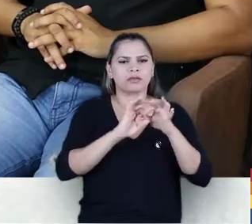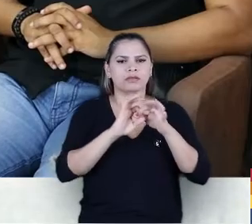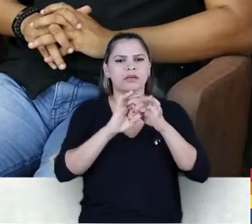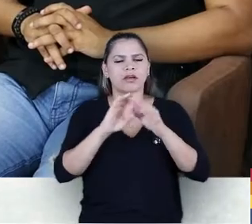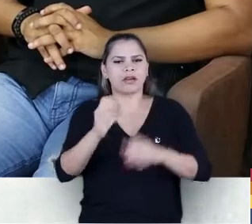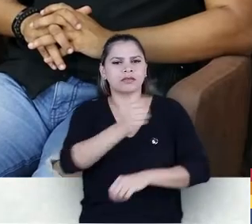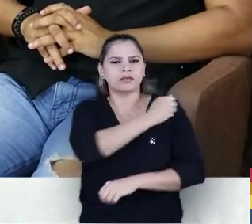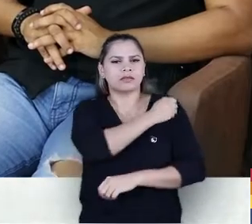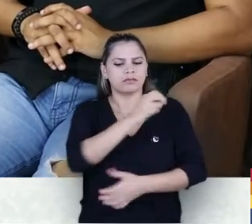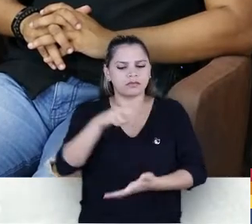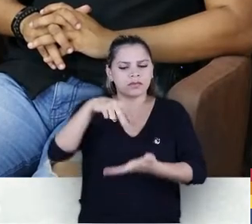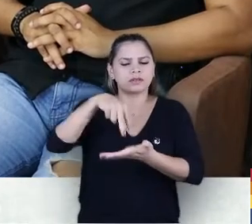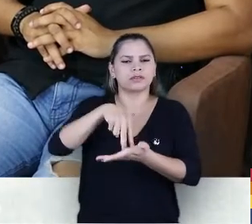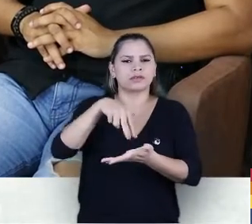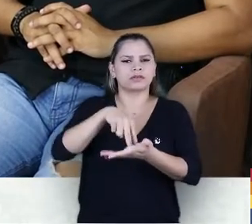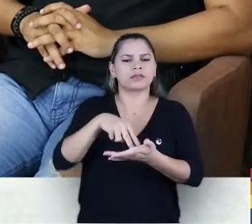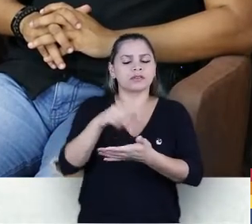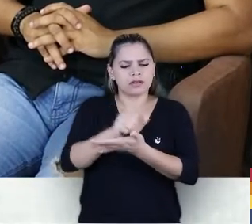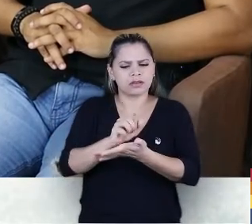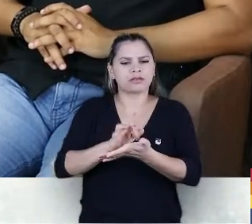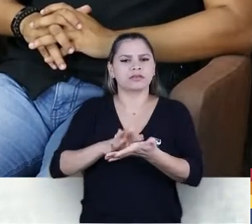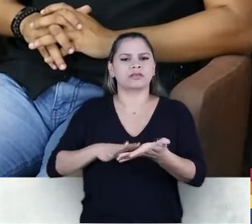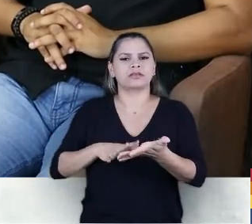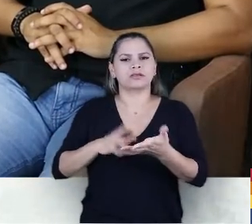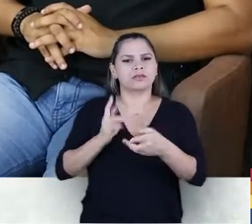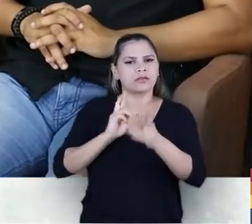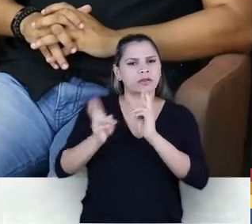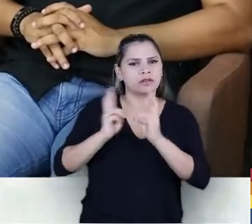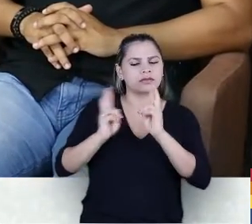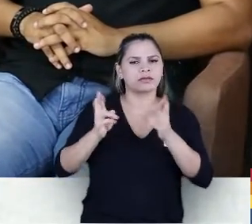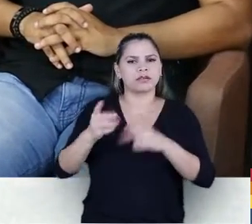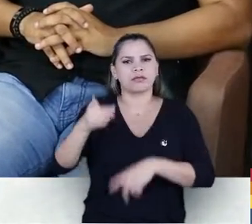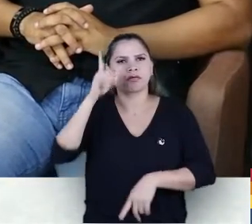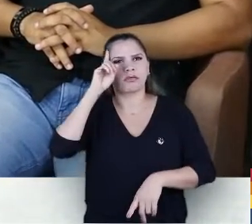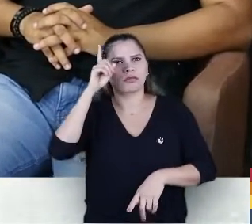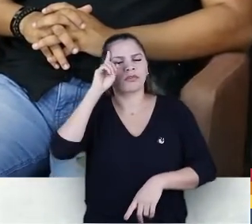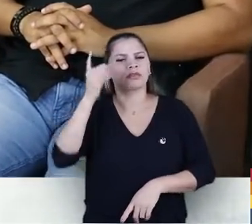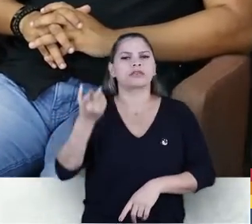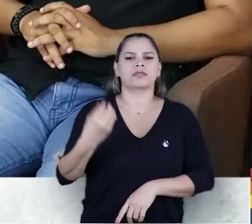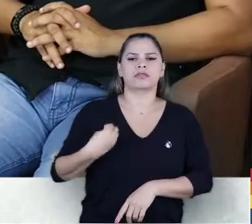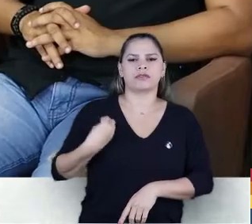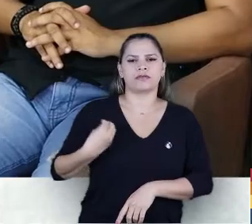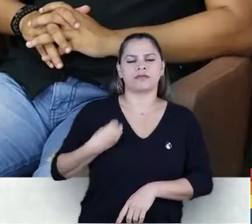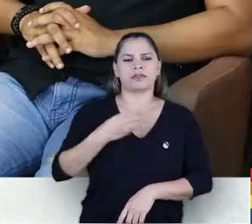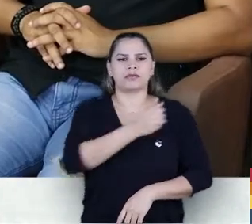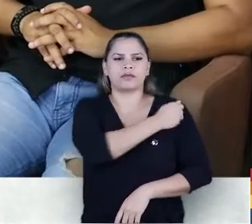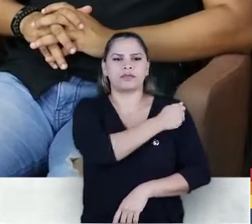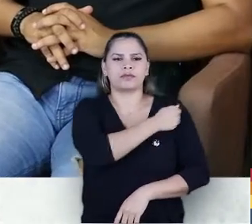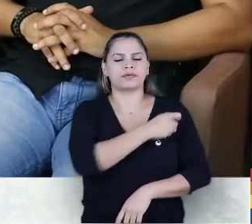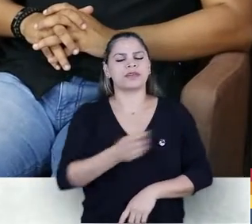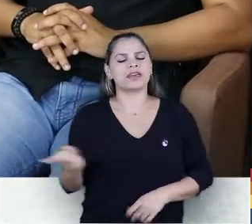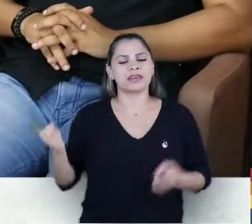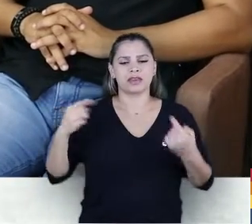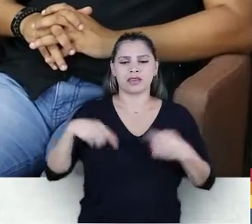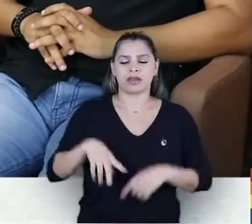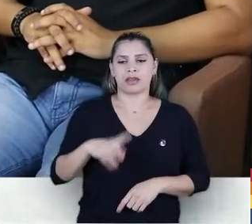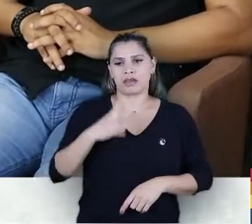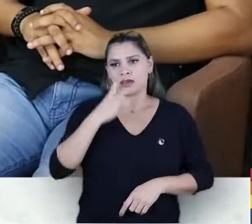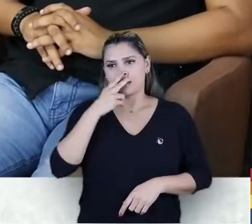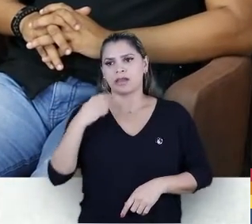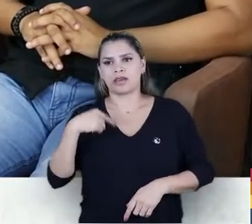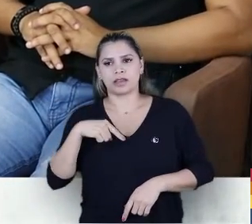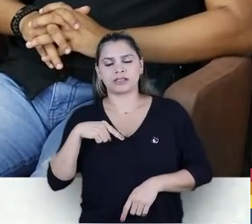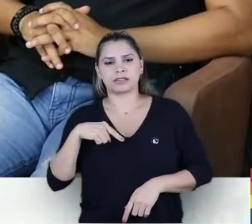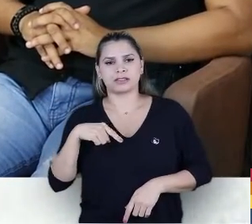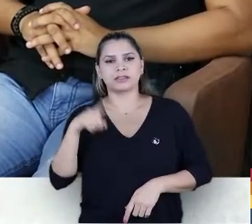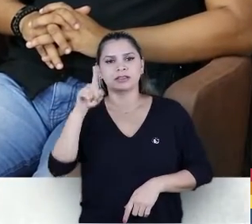esse diálogo, essa proximidade, esse conteúdo contextual, né? Esse aluno protagonista e essas atividades